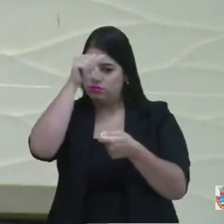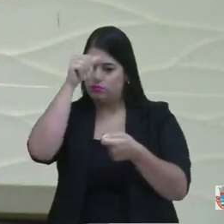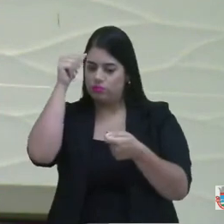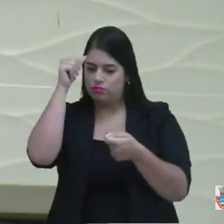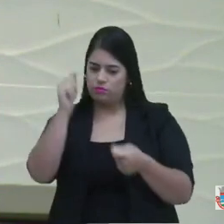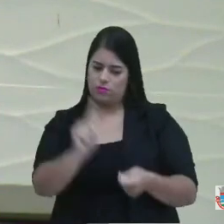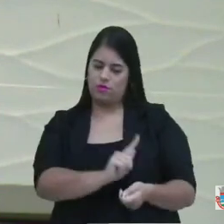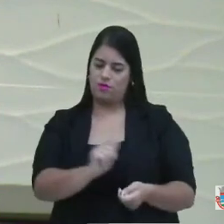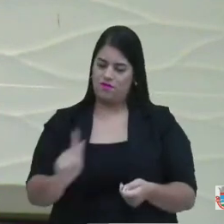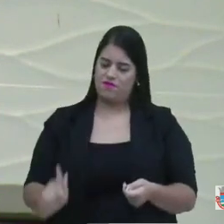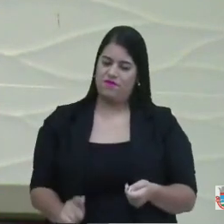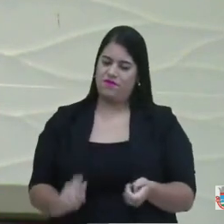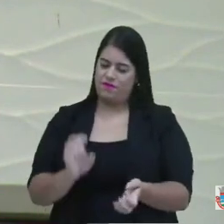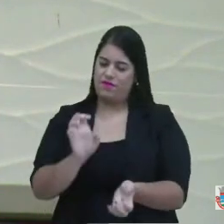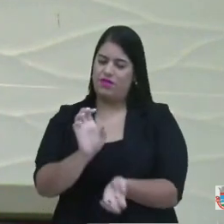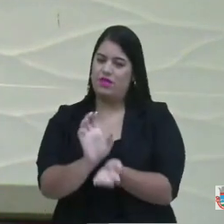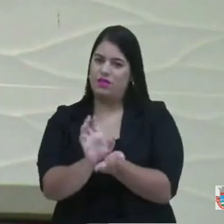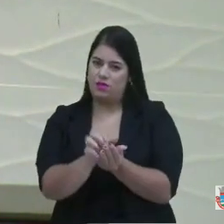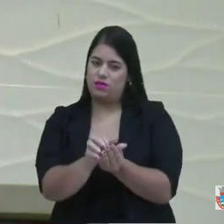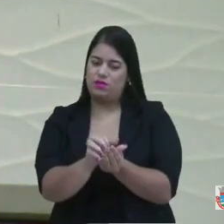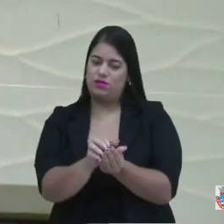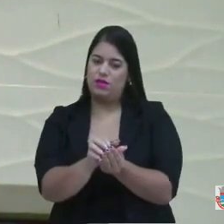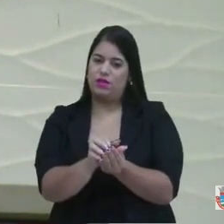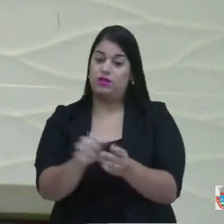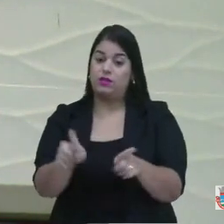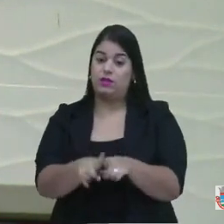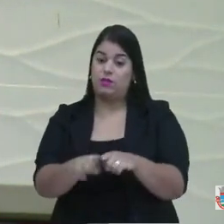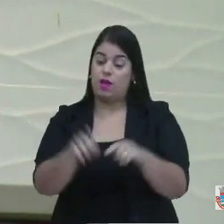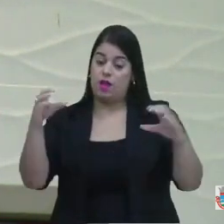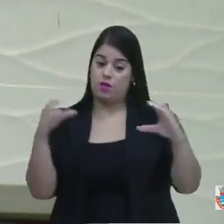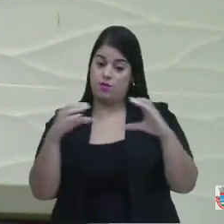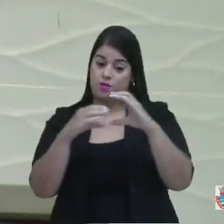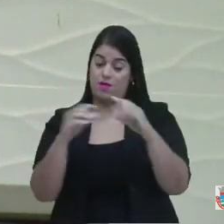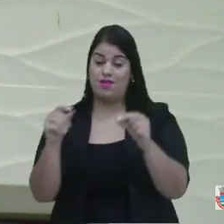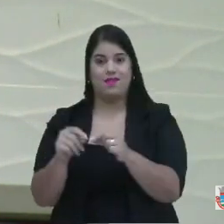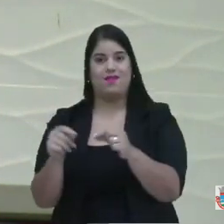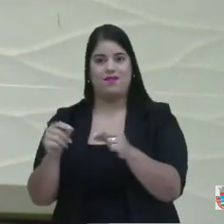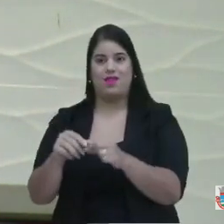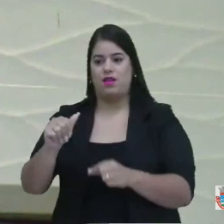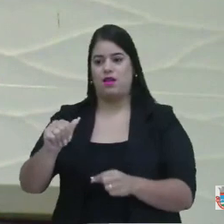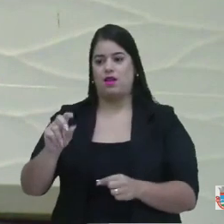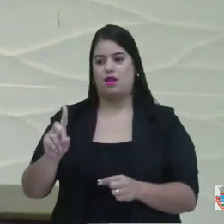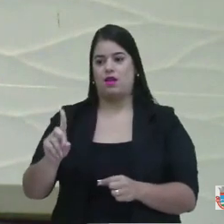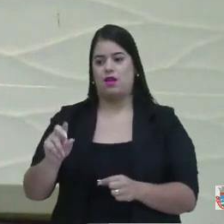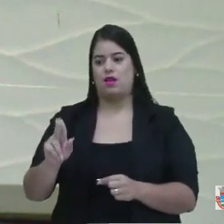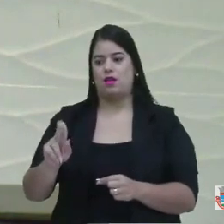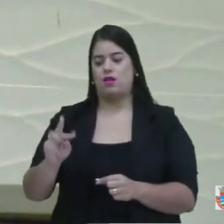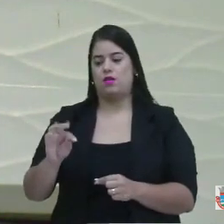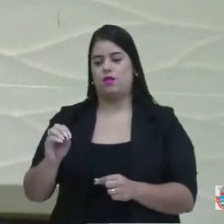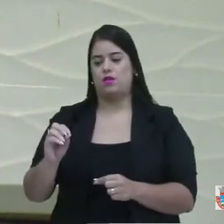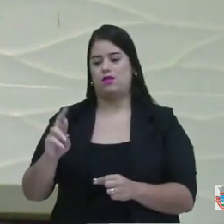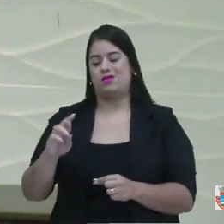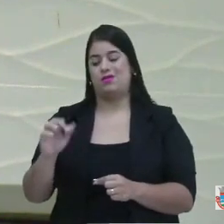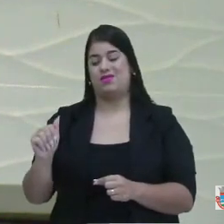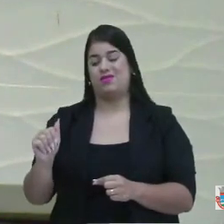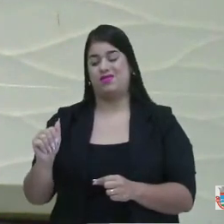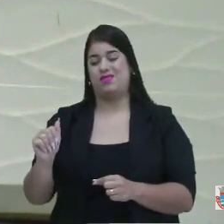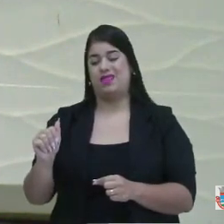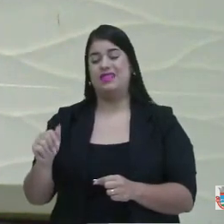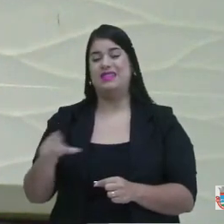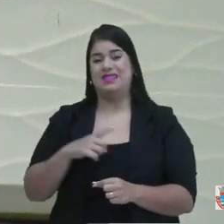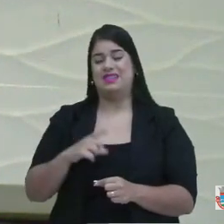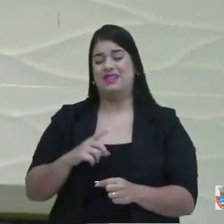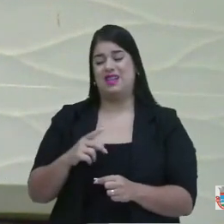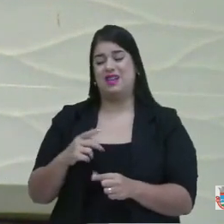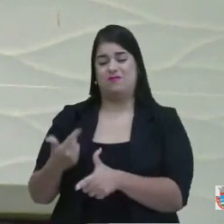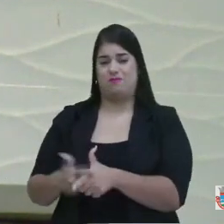Compesa, nós fizemos a adutora da Vila do Espírito Santo. Nós estamos com um pequeno problema lá na vila para resolver,